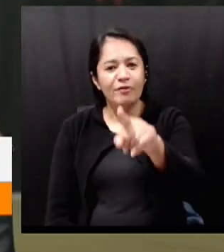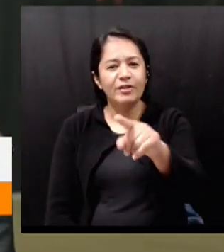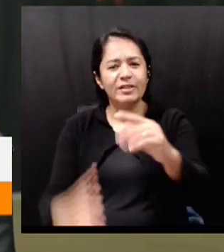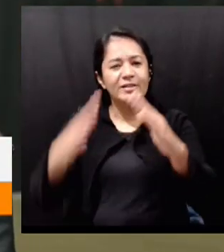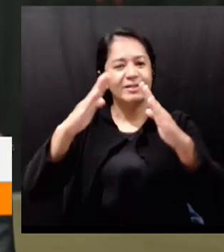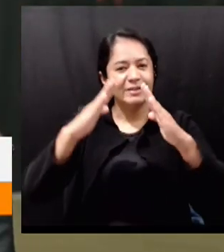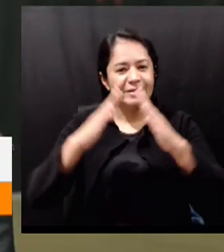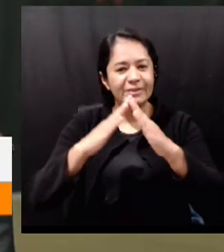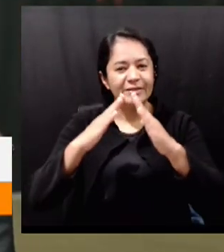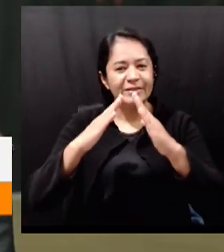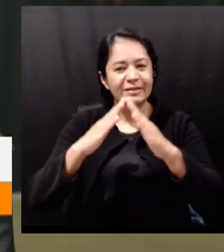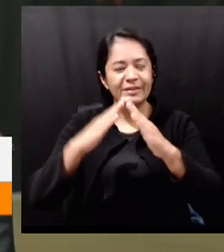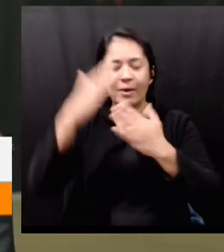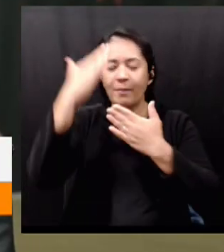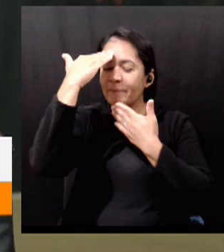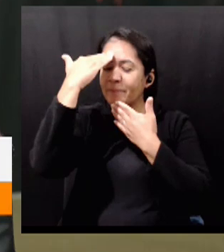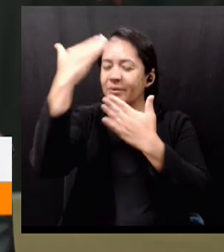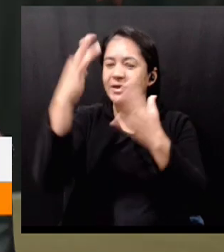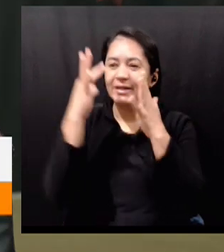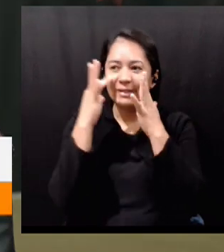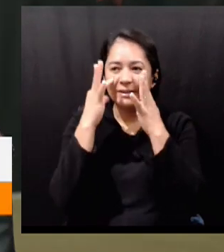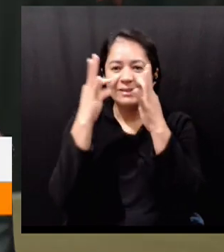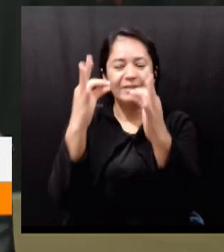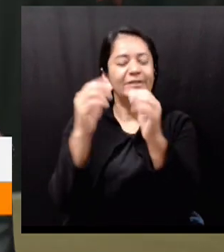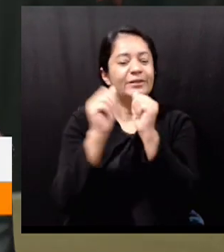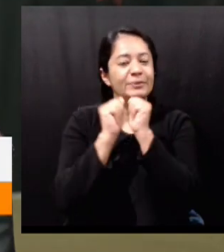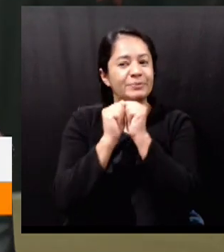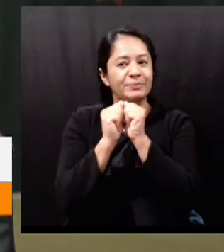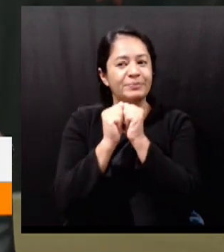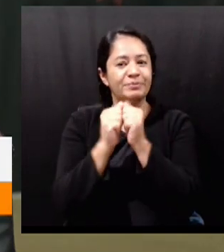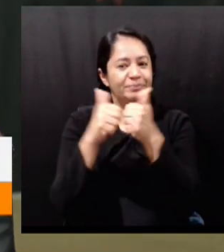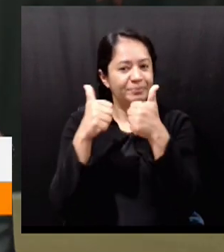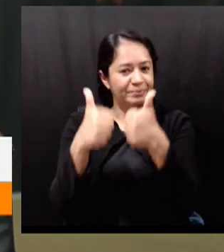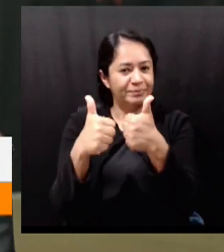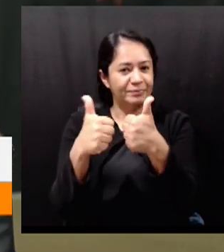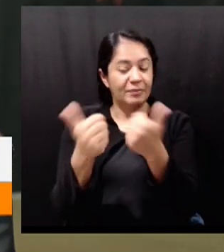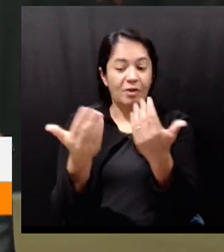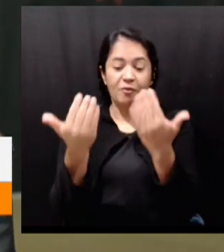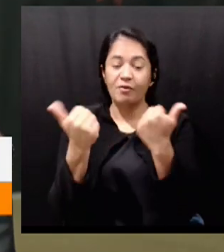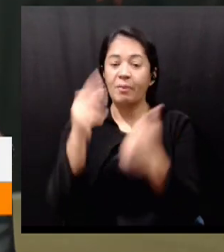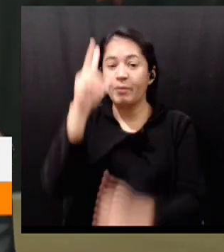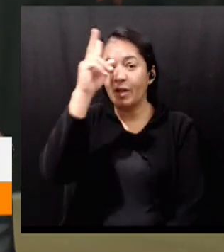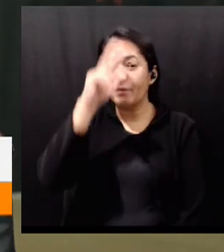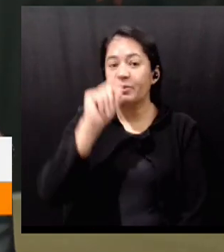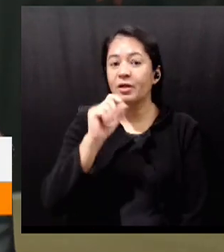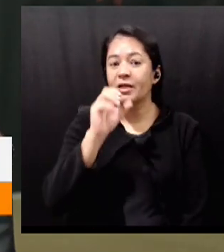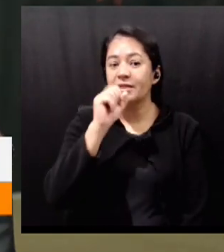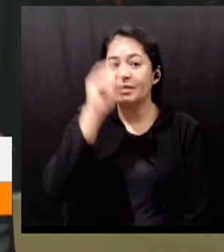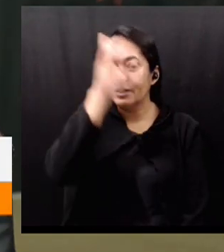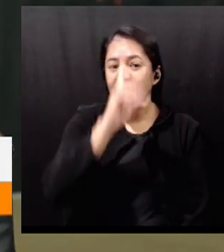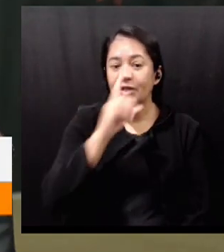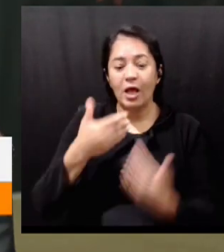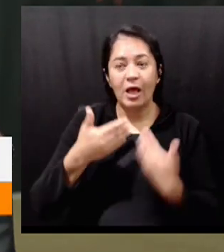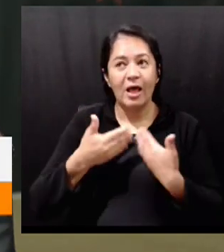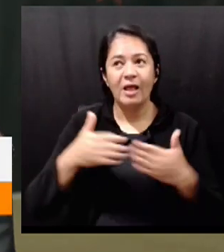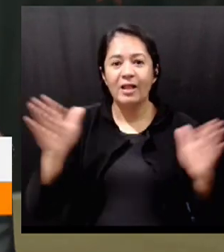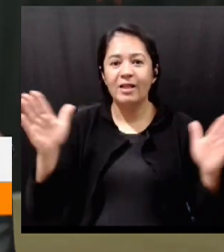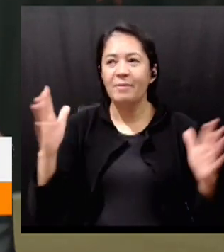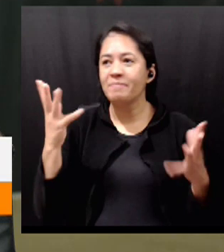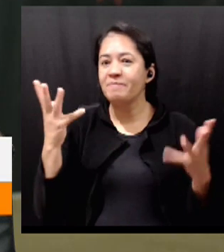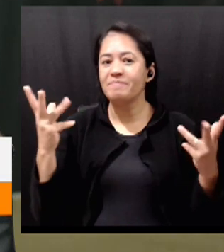pela audiência, pela companhia, tá? Vamos lembrando que final de semana tem estreias maravilhosas de